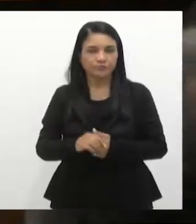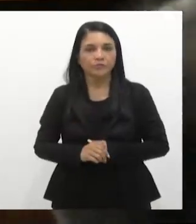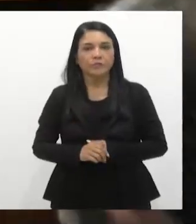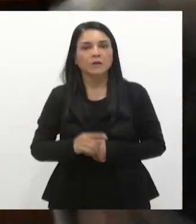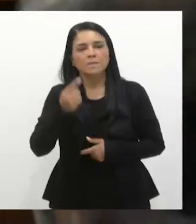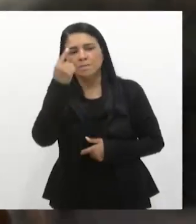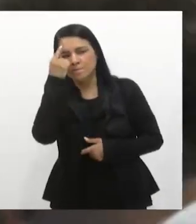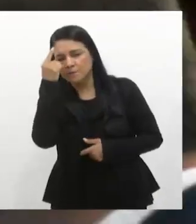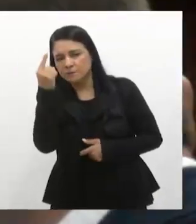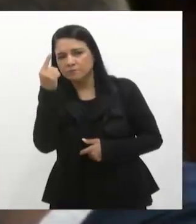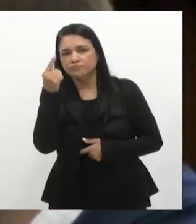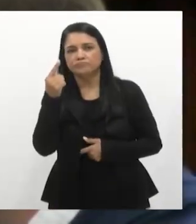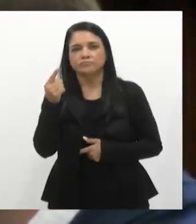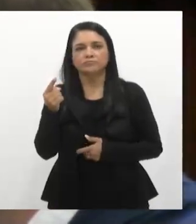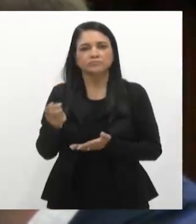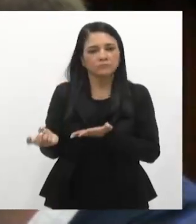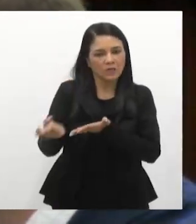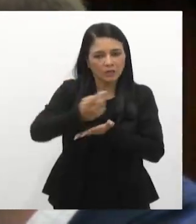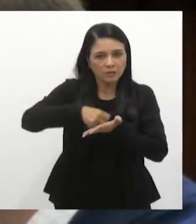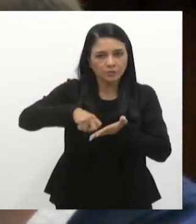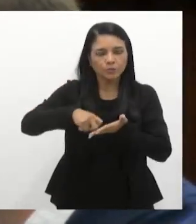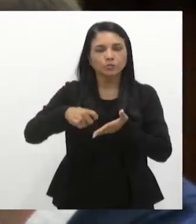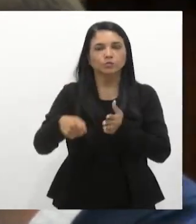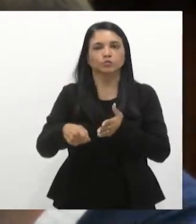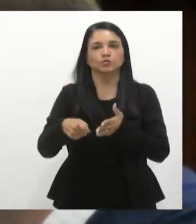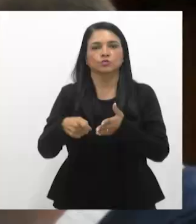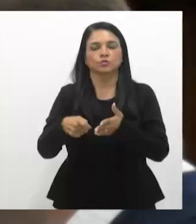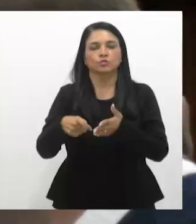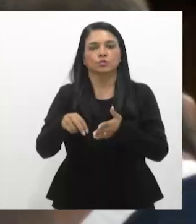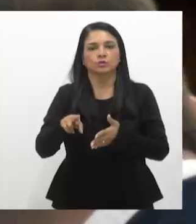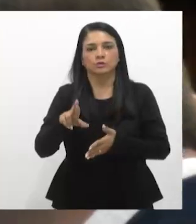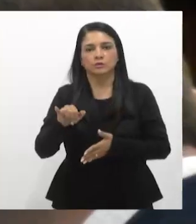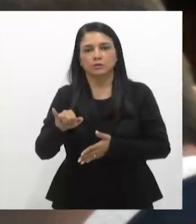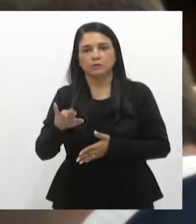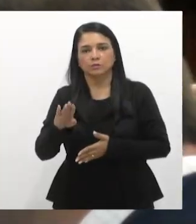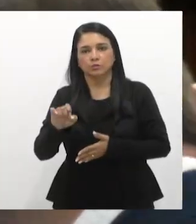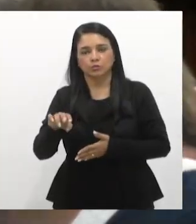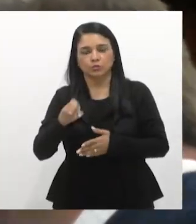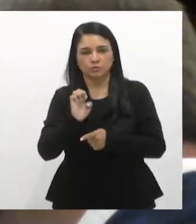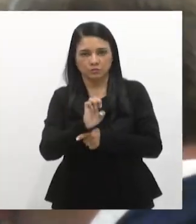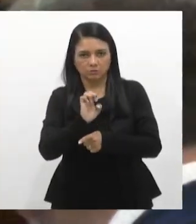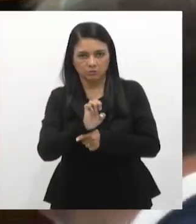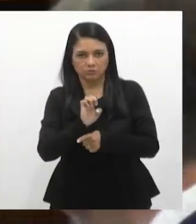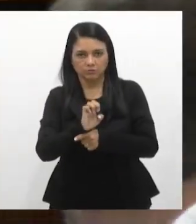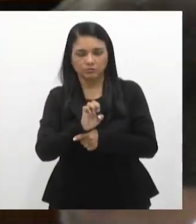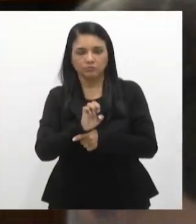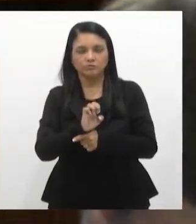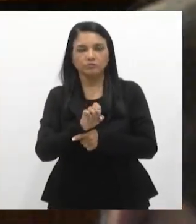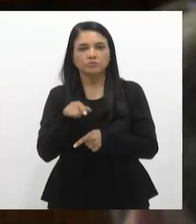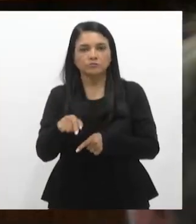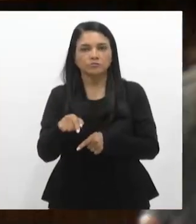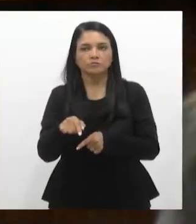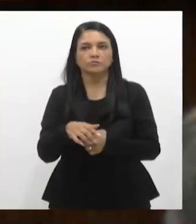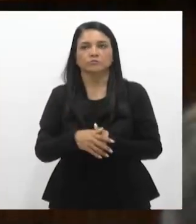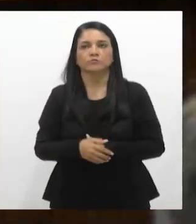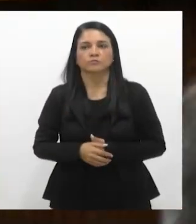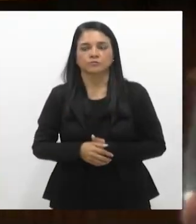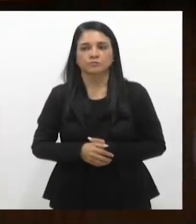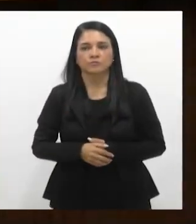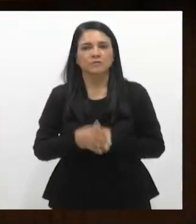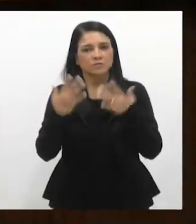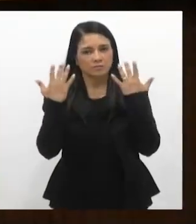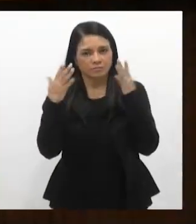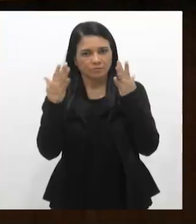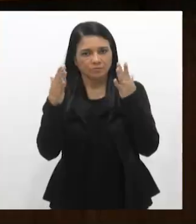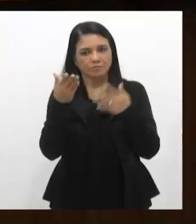até em questões tributativas, se for o caso, estaduais, para essa questão. Então, eu queria parabenizar